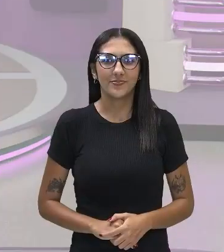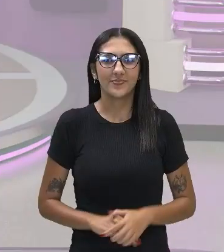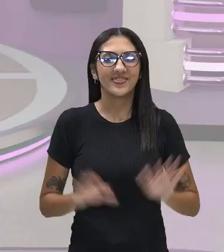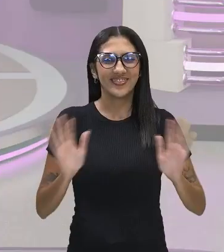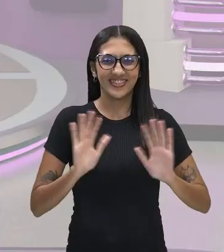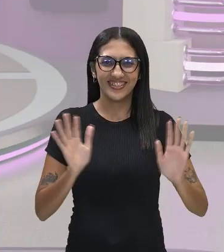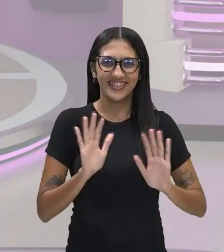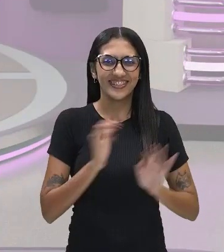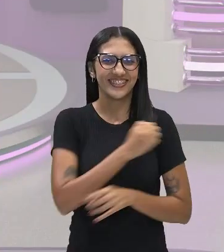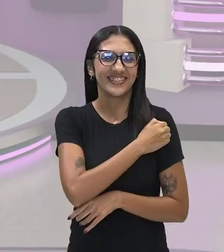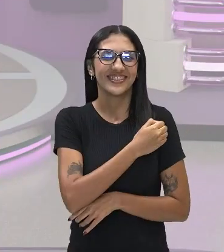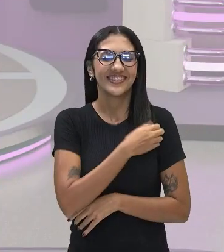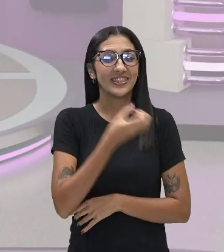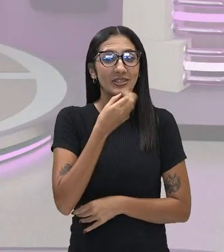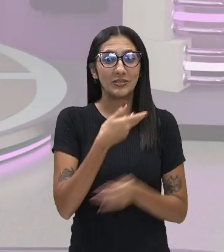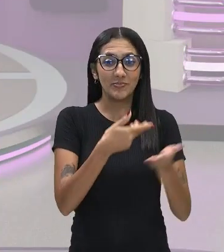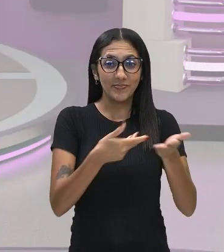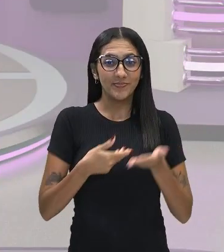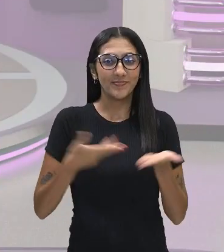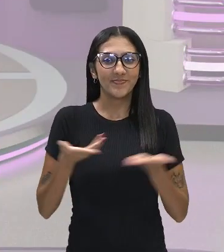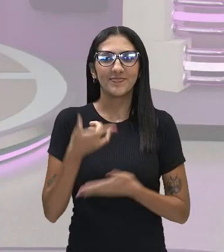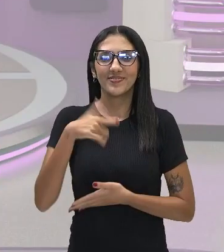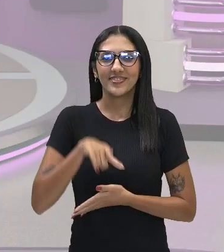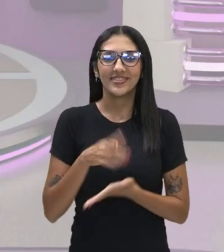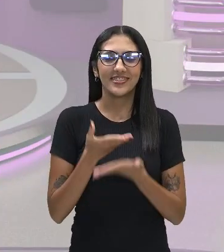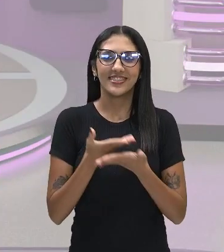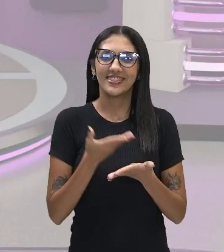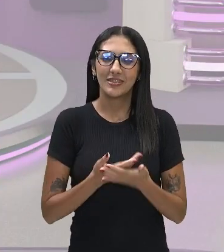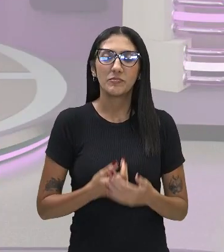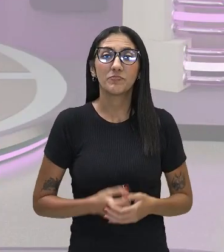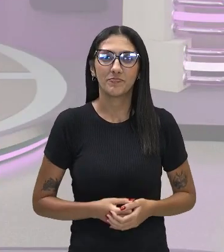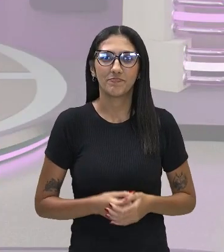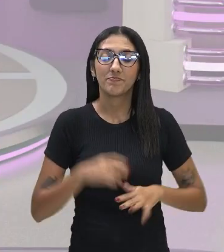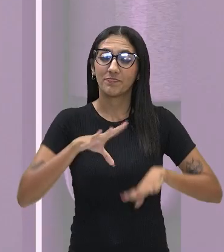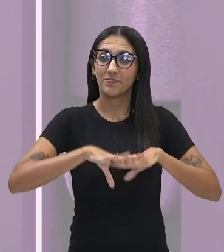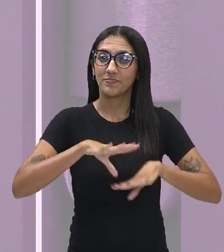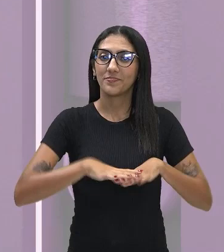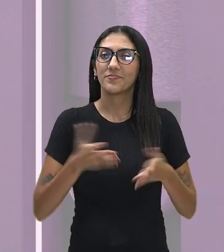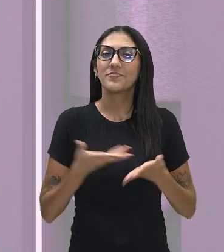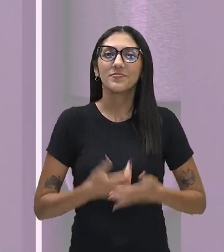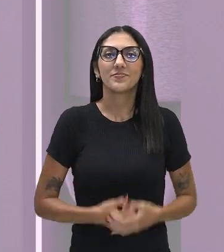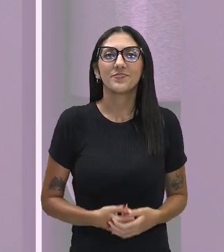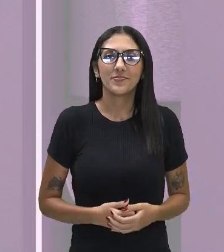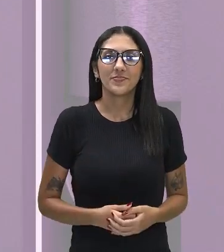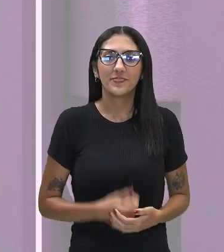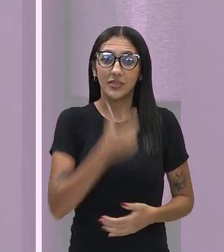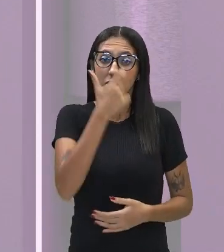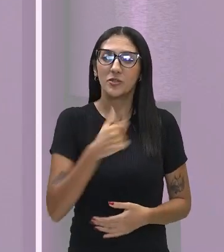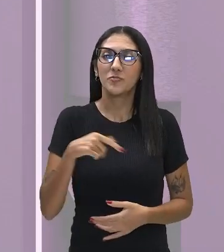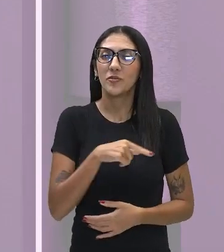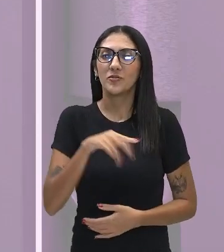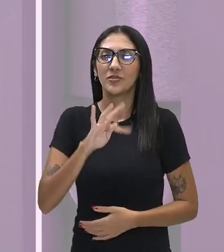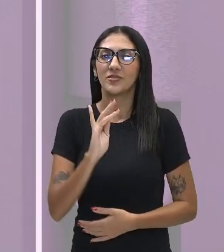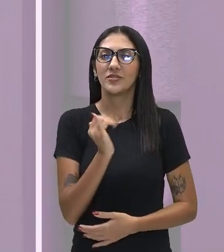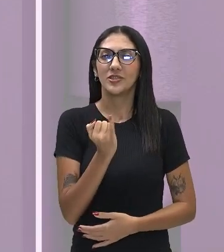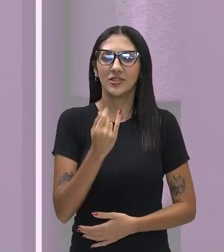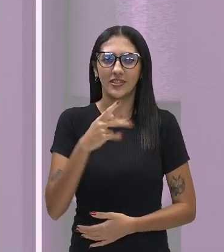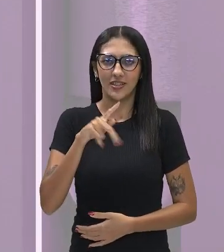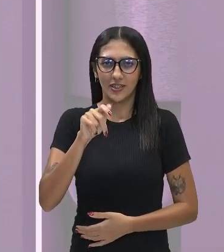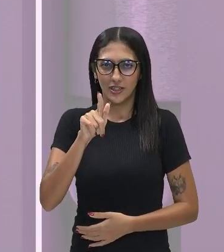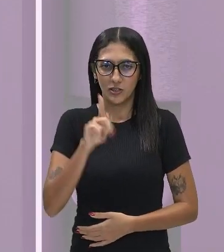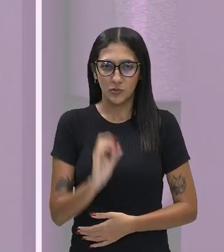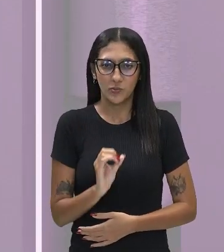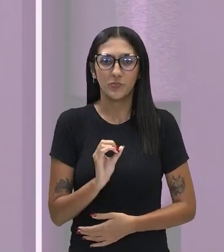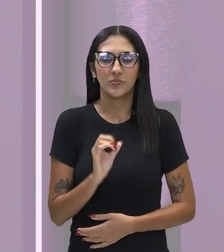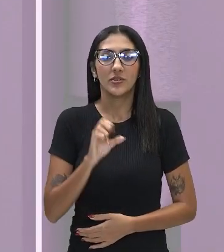Olá, pessoal! Sejam todos bem-vindos a mais uma aula de matemática. Eu sou o professor Tiago Silva,